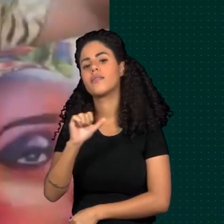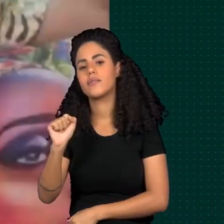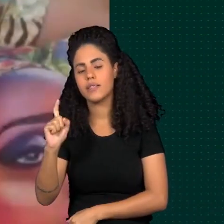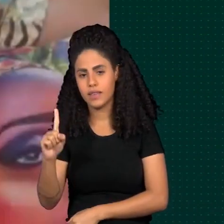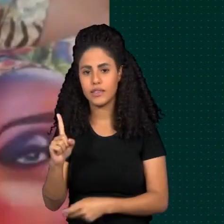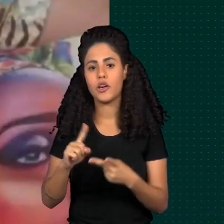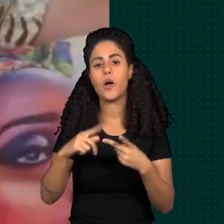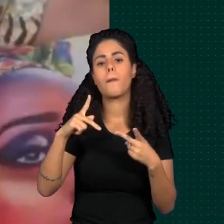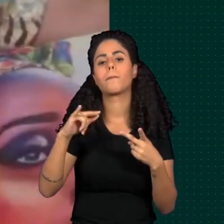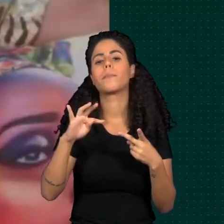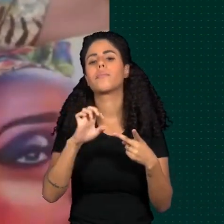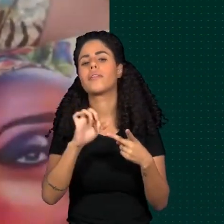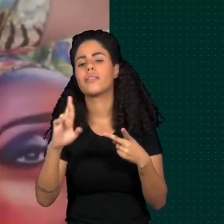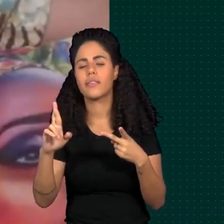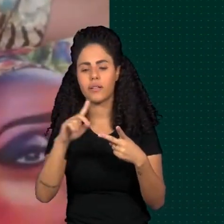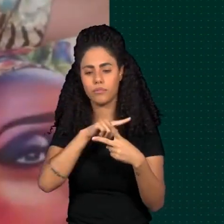Peter